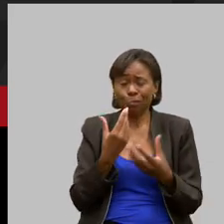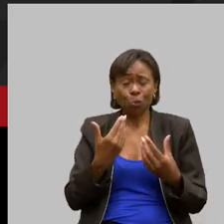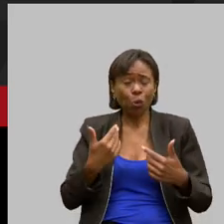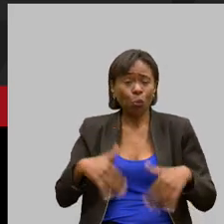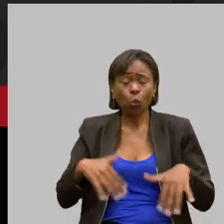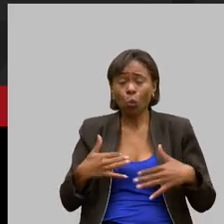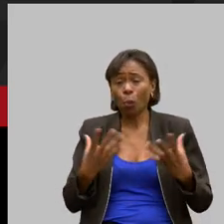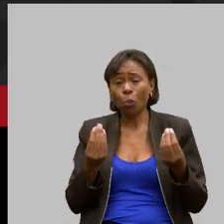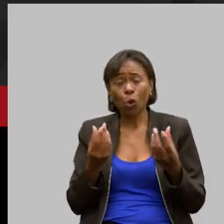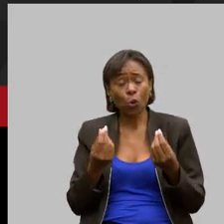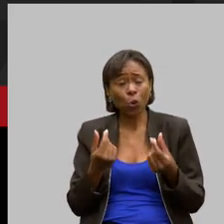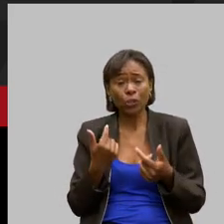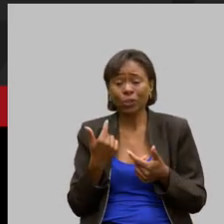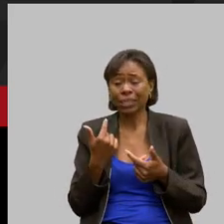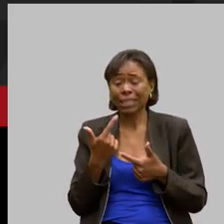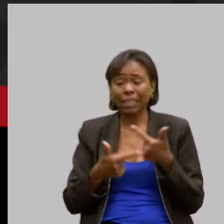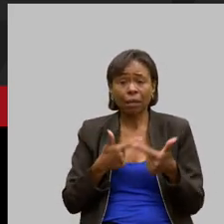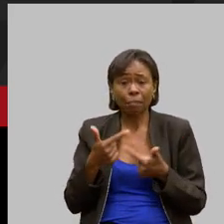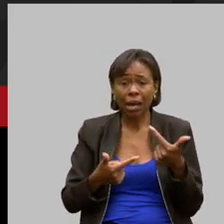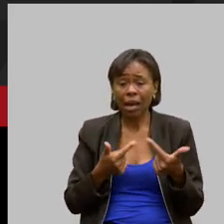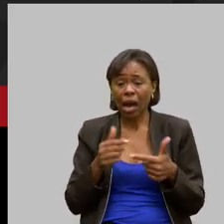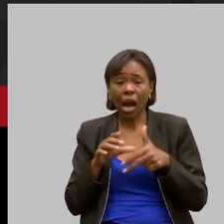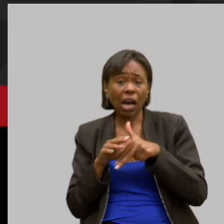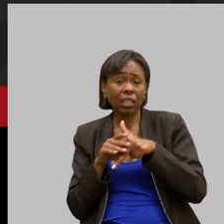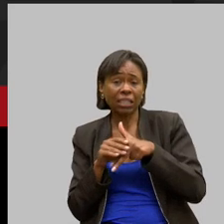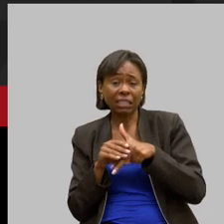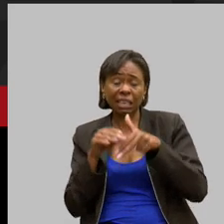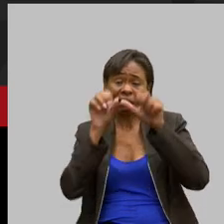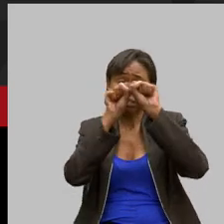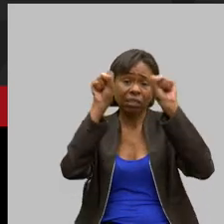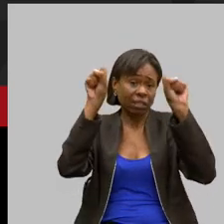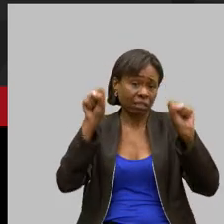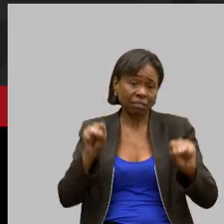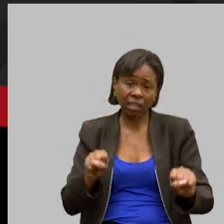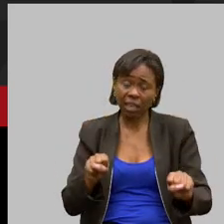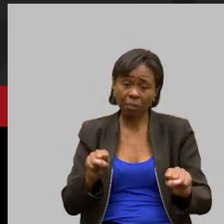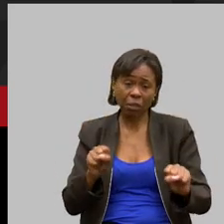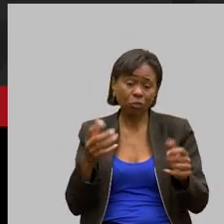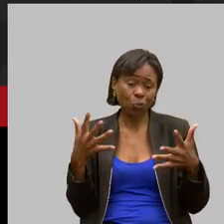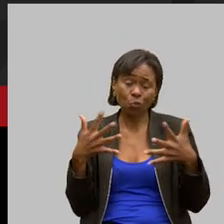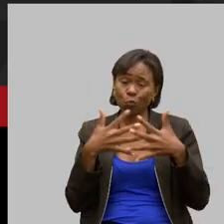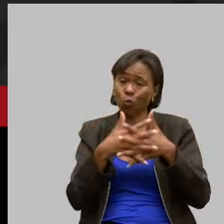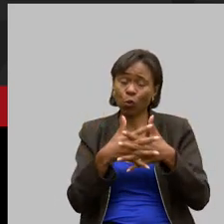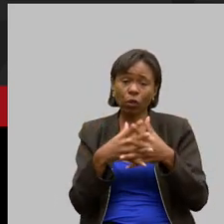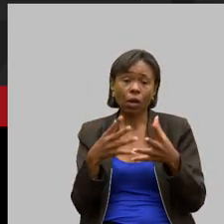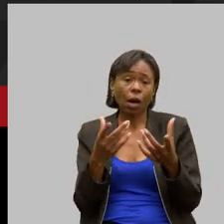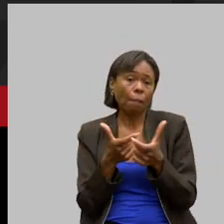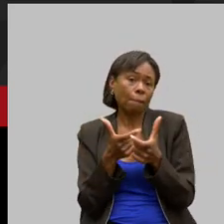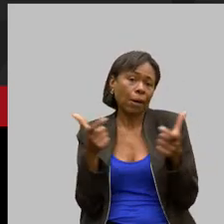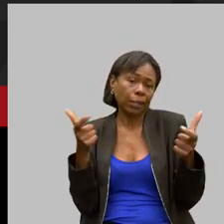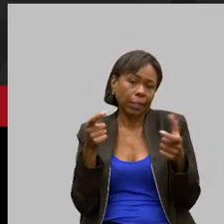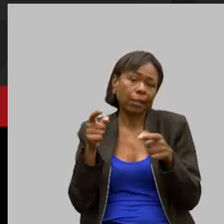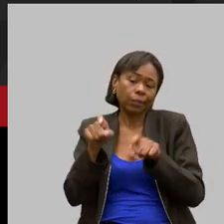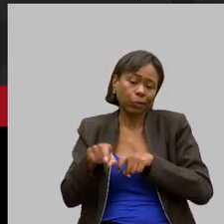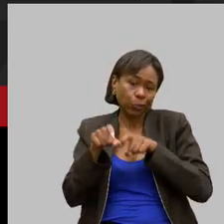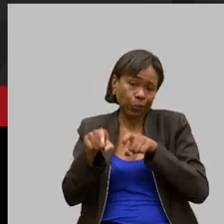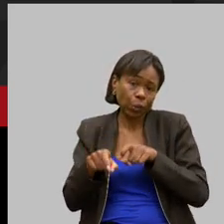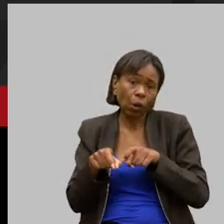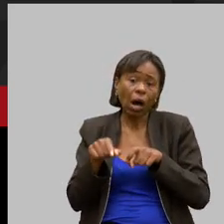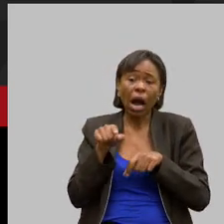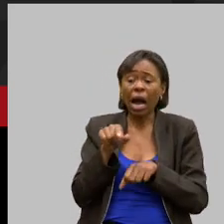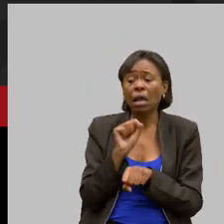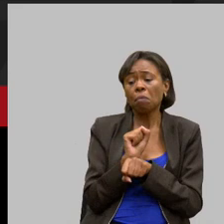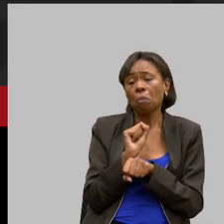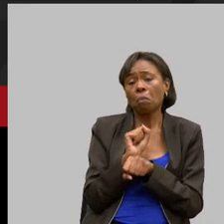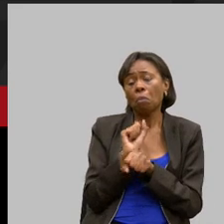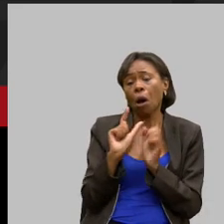perdendo ali no sistema de muitos são do interior e acaba demorando para ser chamado então um dente